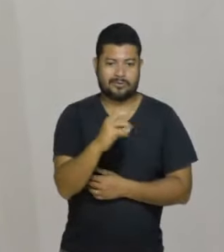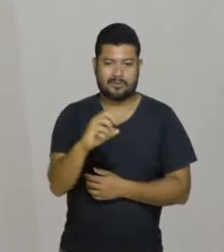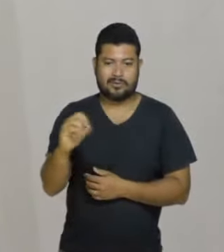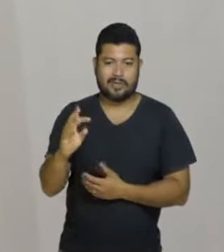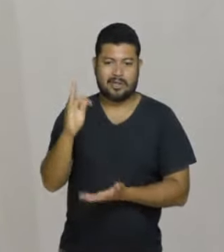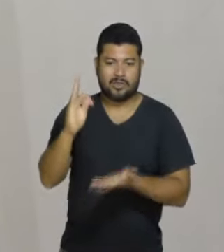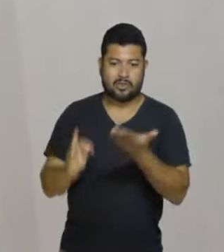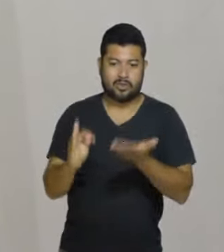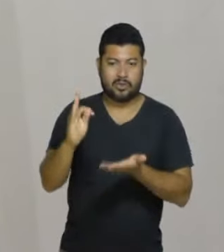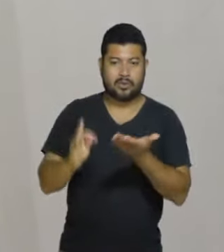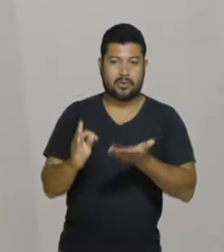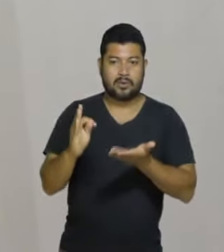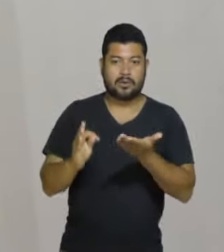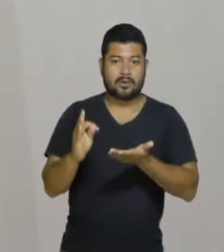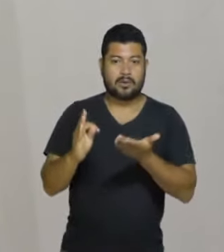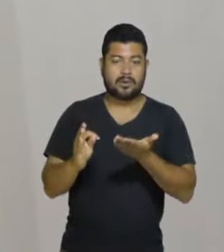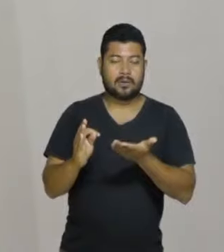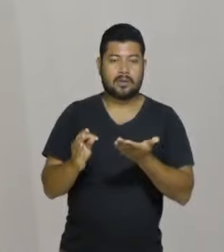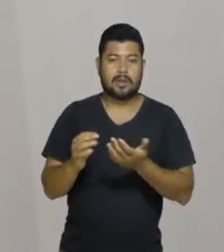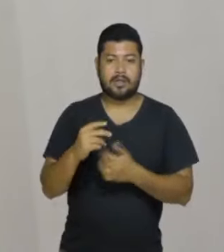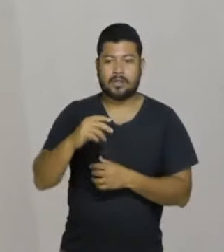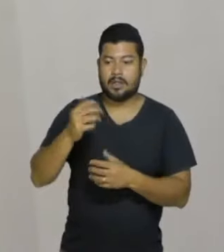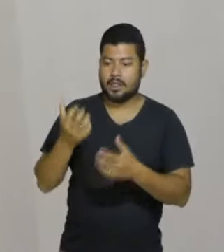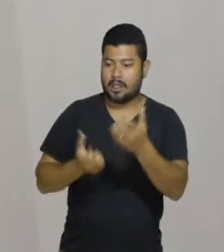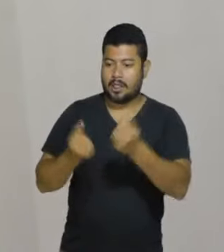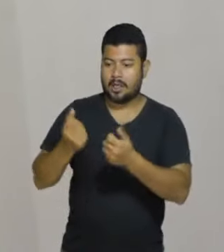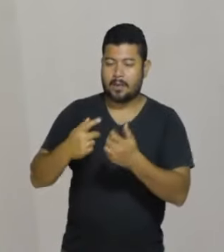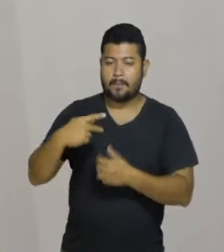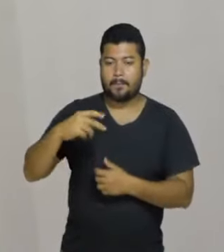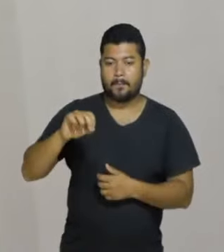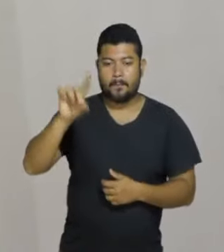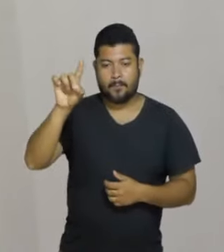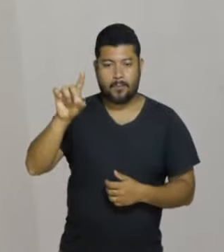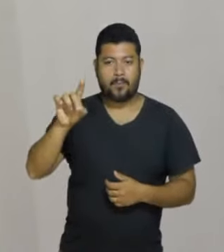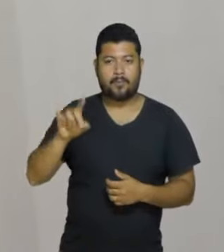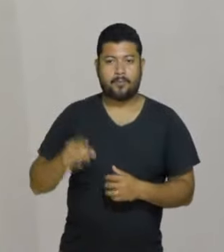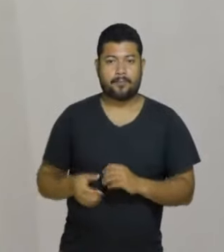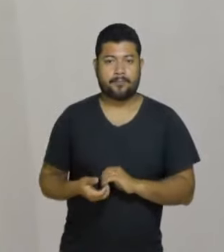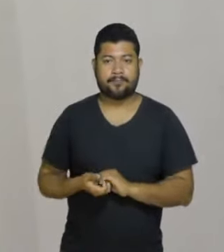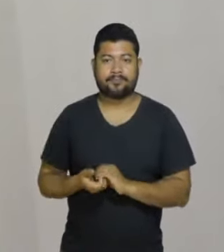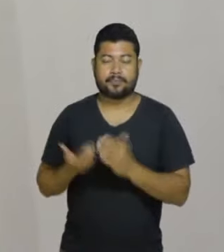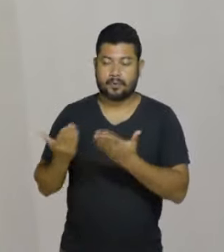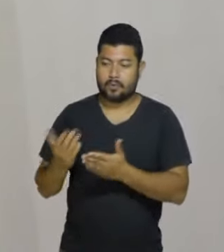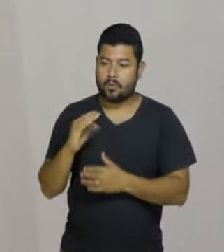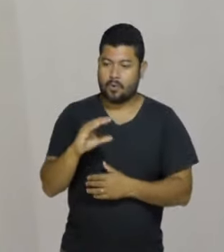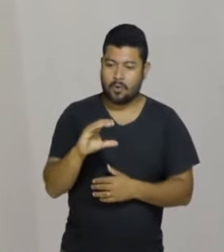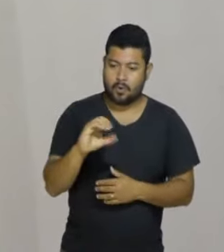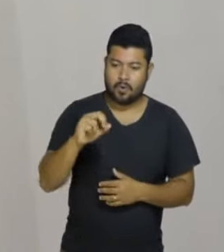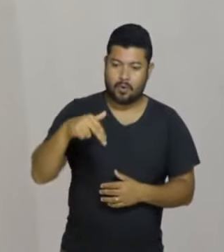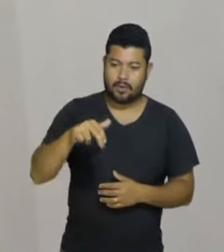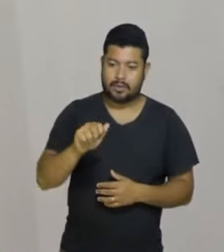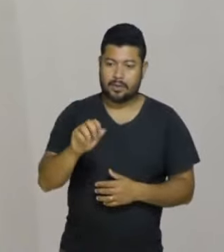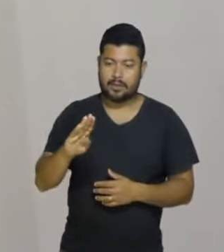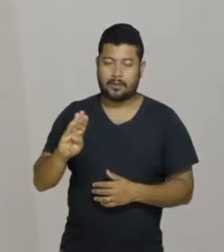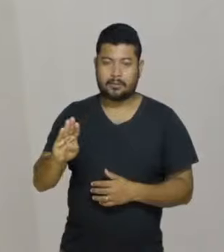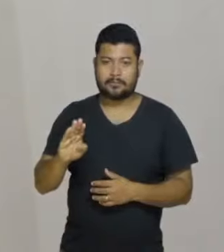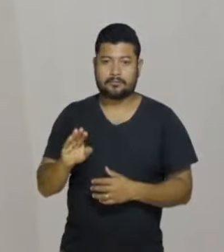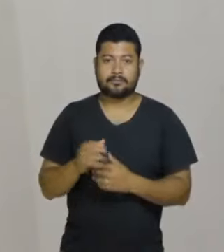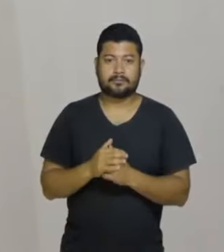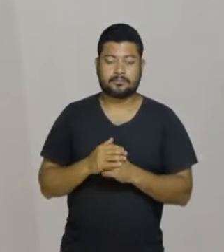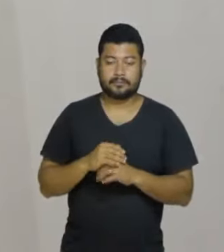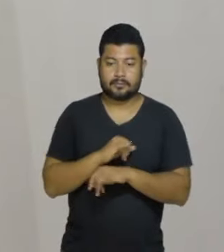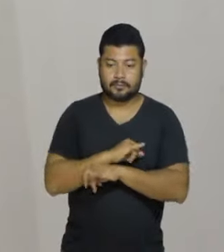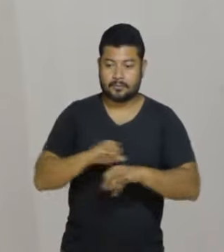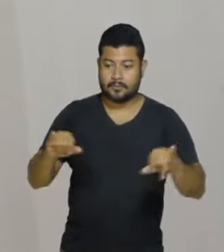para Santa Catarina. Conforme o superintendente regional da Conab, José Fritti, a chamada pública